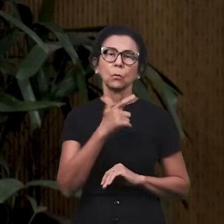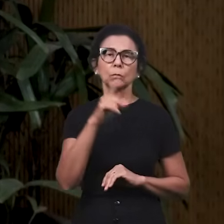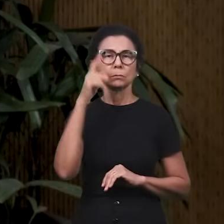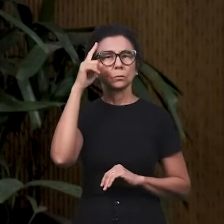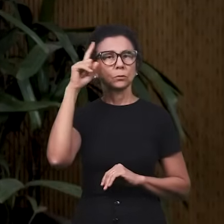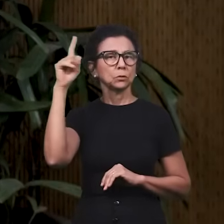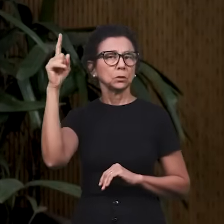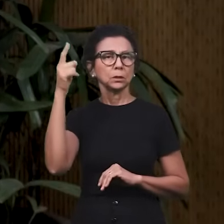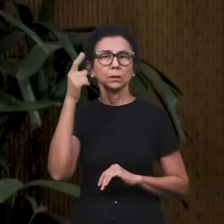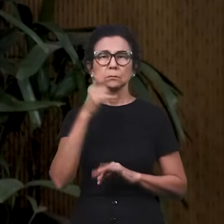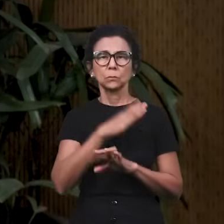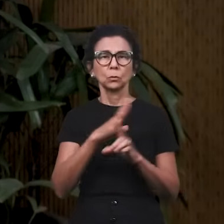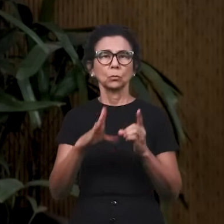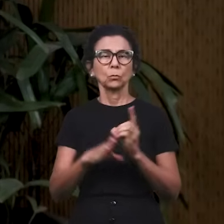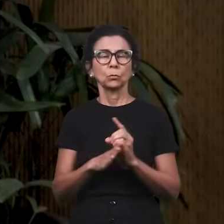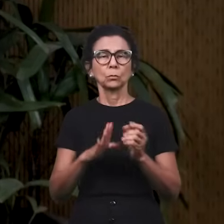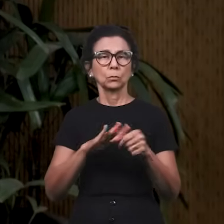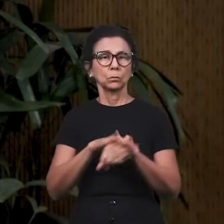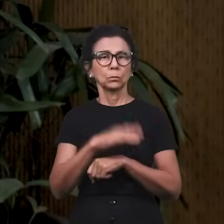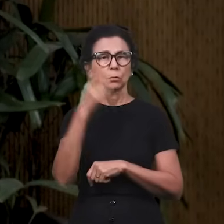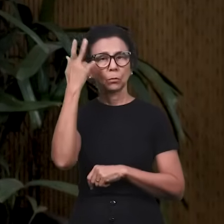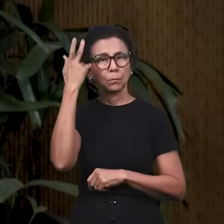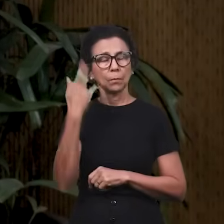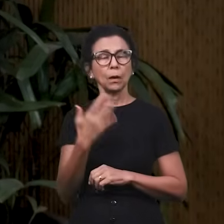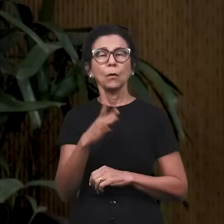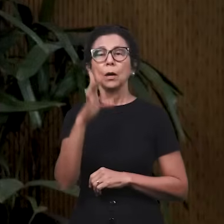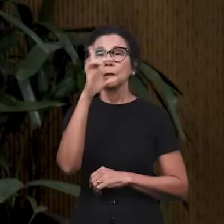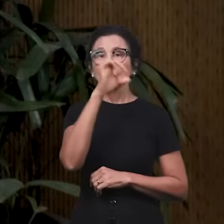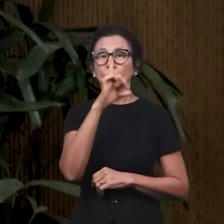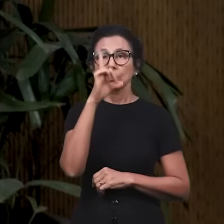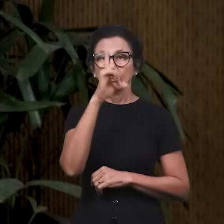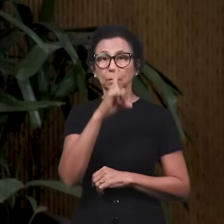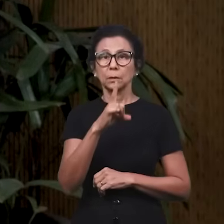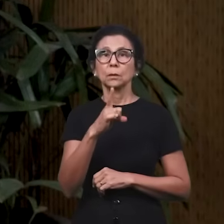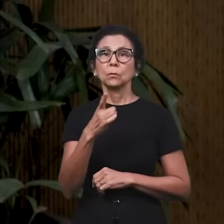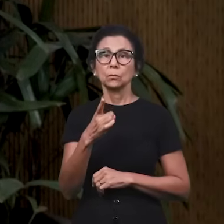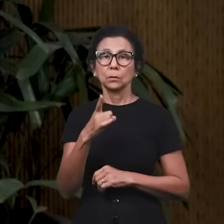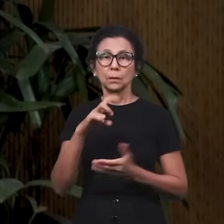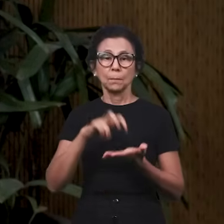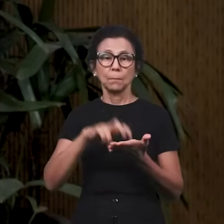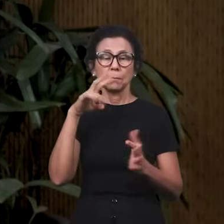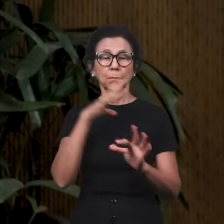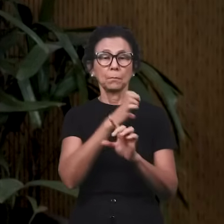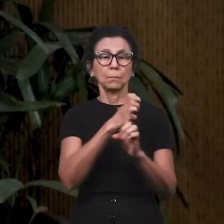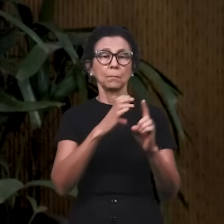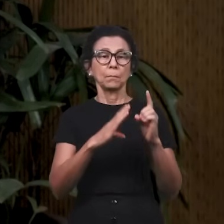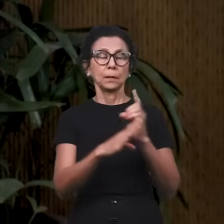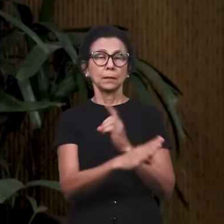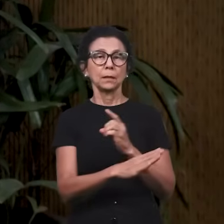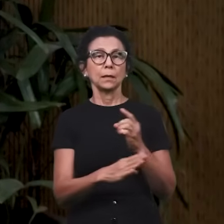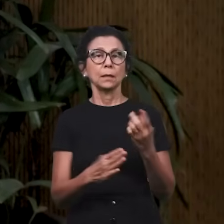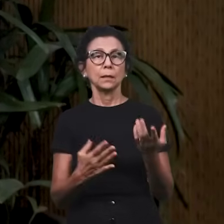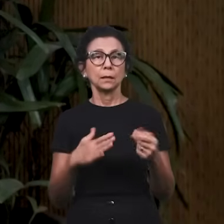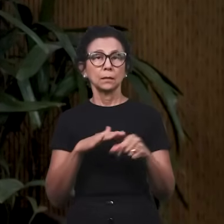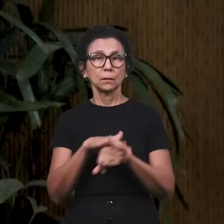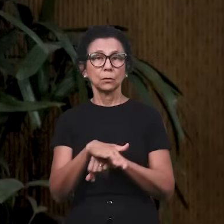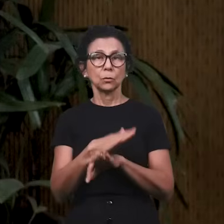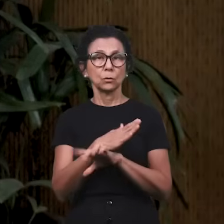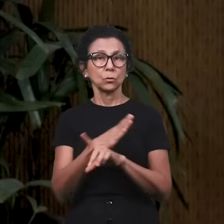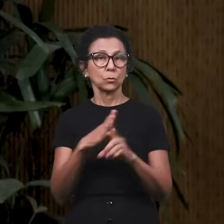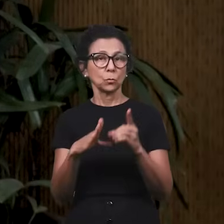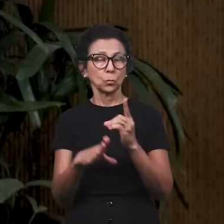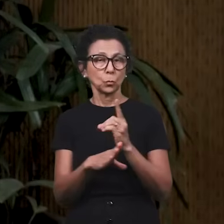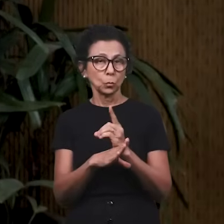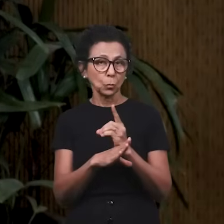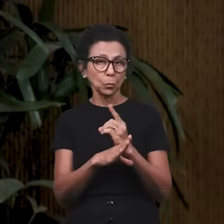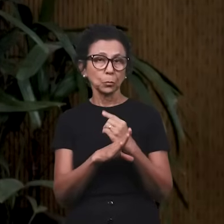outros dias os cultos eram normais, à noite, domingo tinha a escola bíblica, que era cedo, e o culto da noite, que era